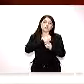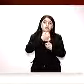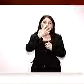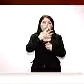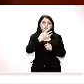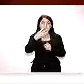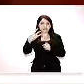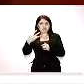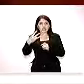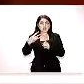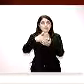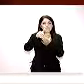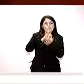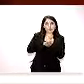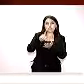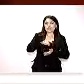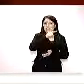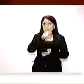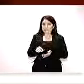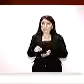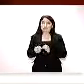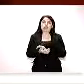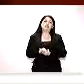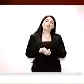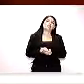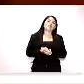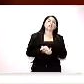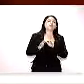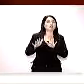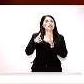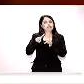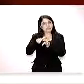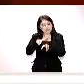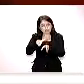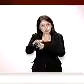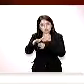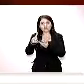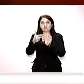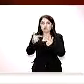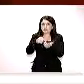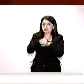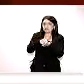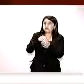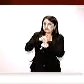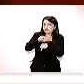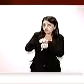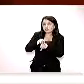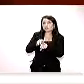item 43 sem prejuízo das advertências consignadas nos respectivos